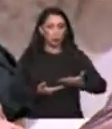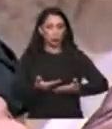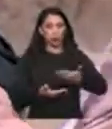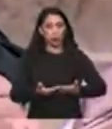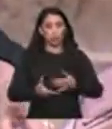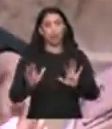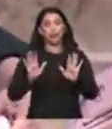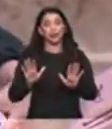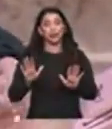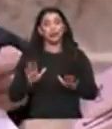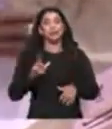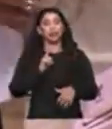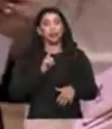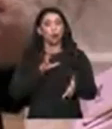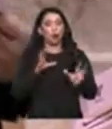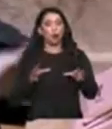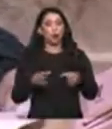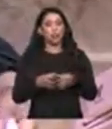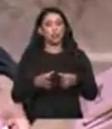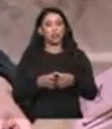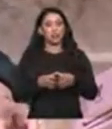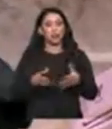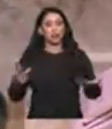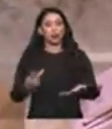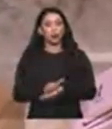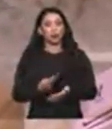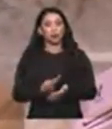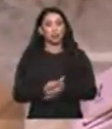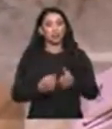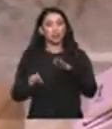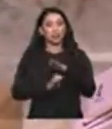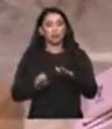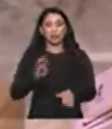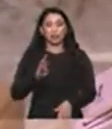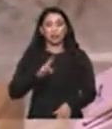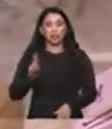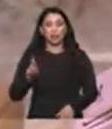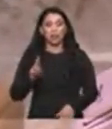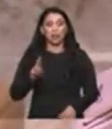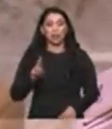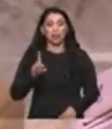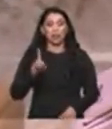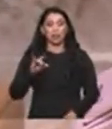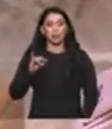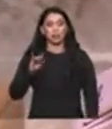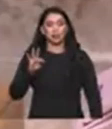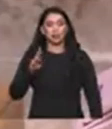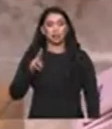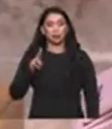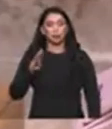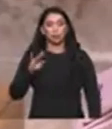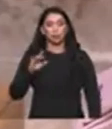própria BR Distribuidora. Durante a instrução, foi comprovado o pagamento de propinas para o grupo